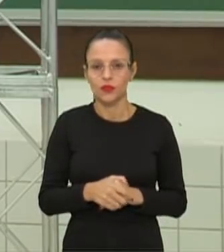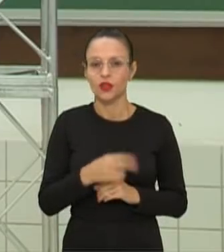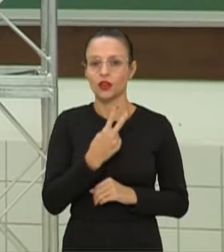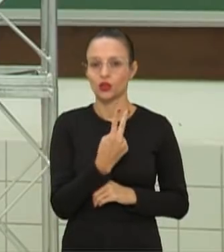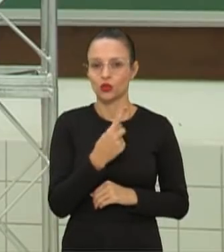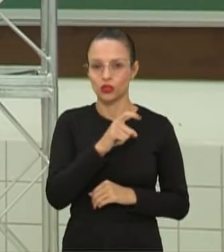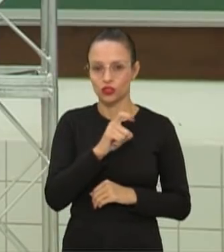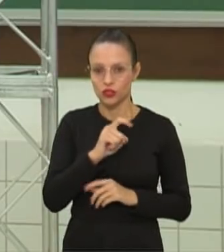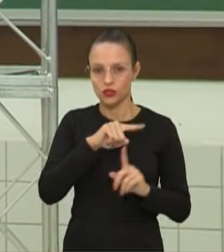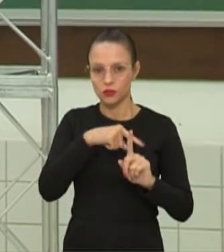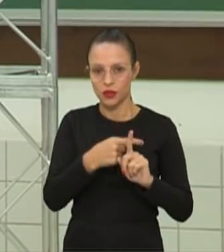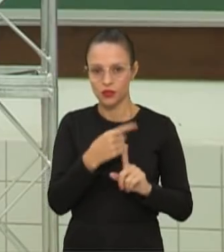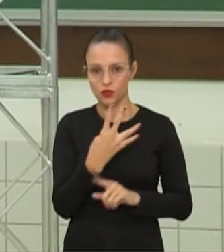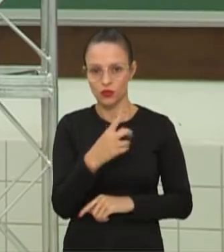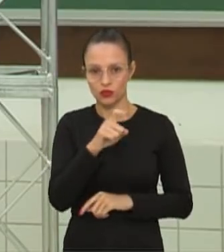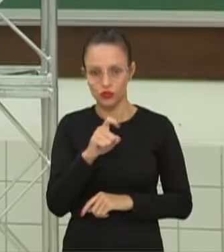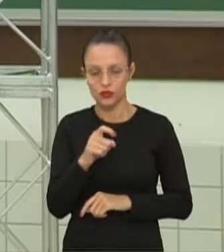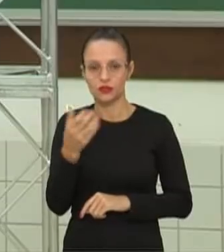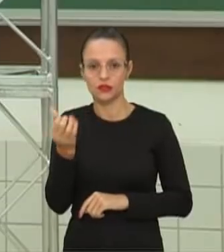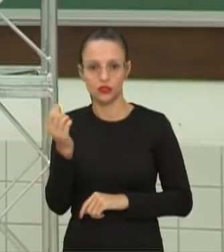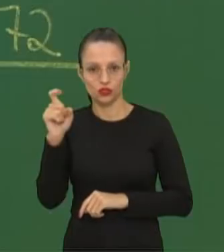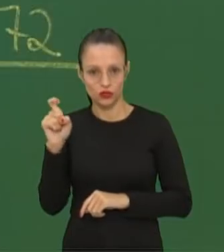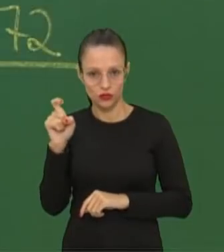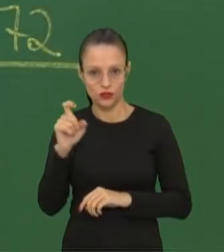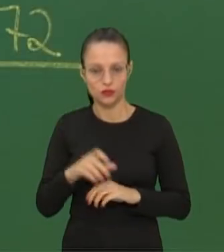2x mais 4x é 6x.